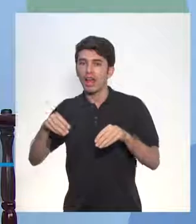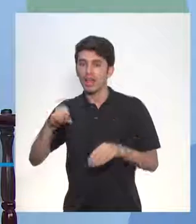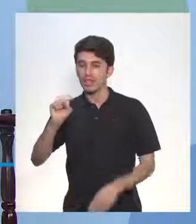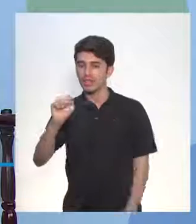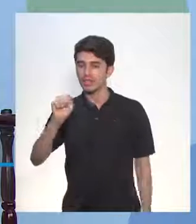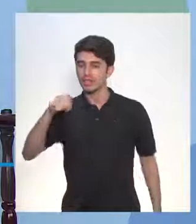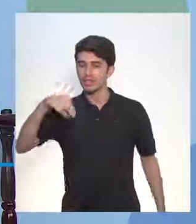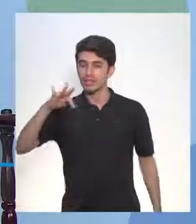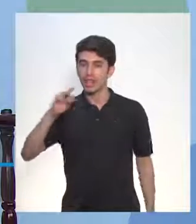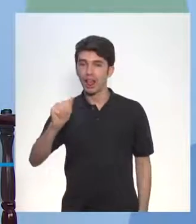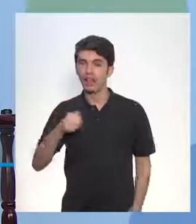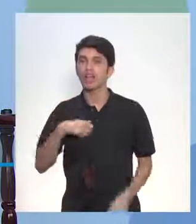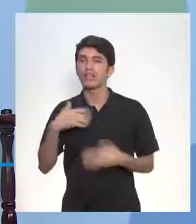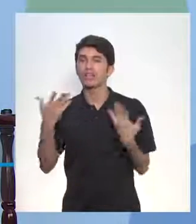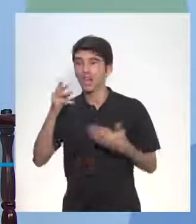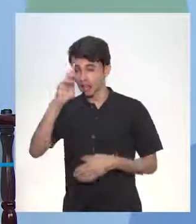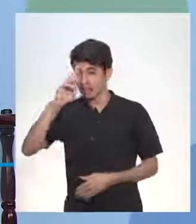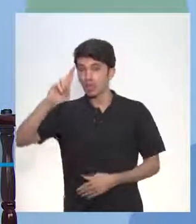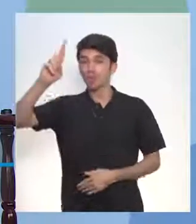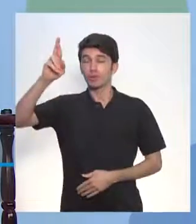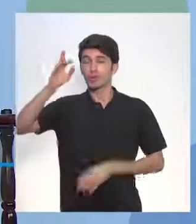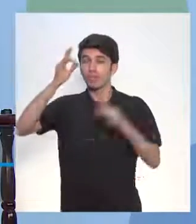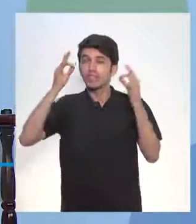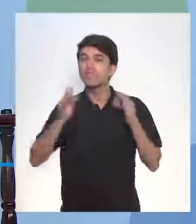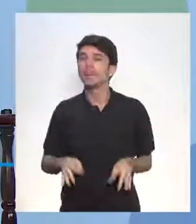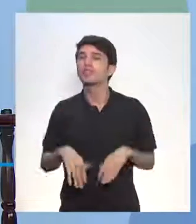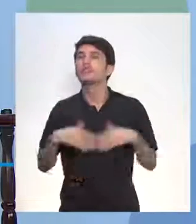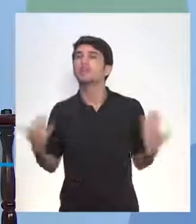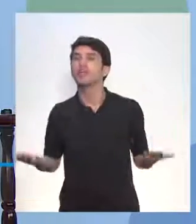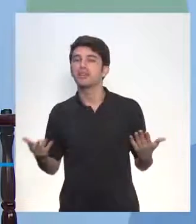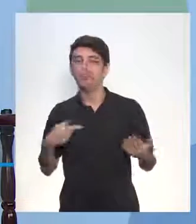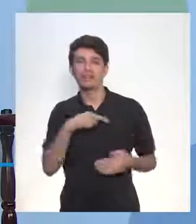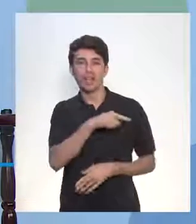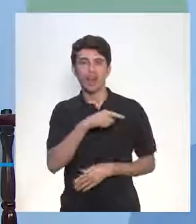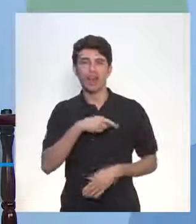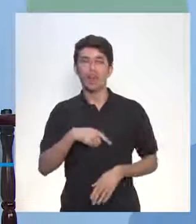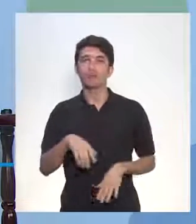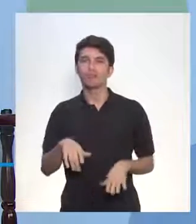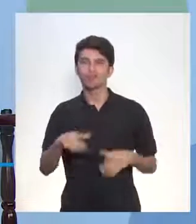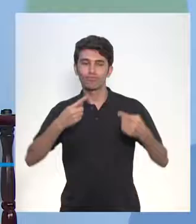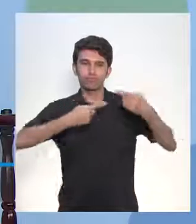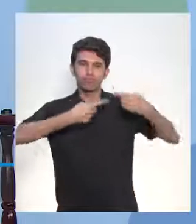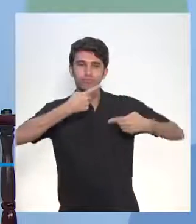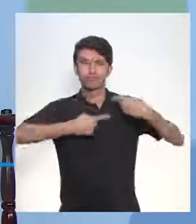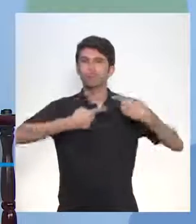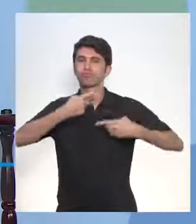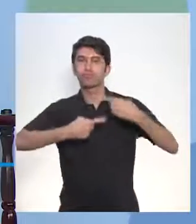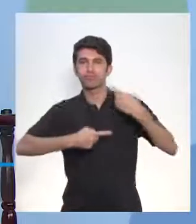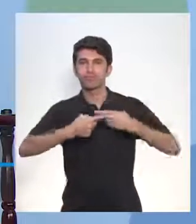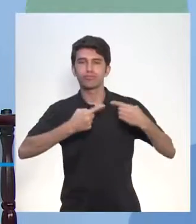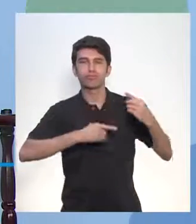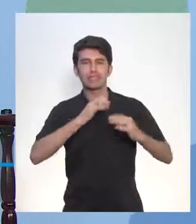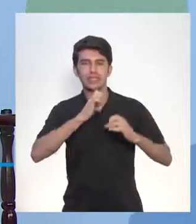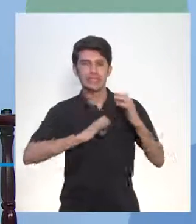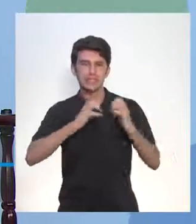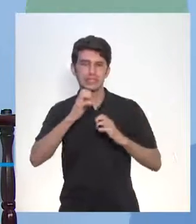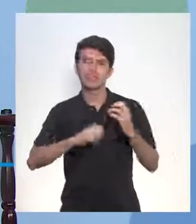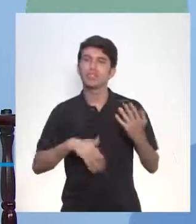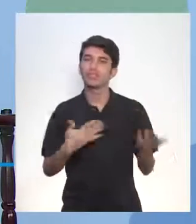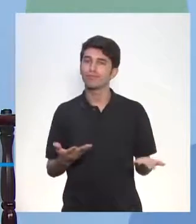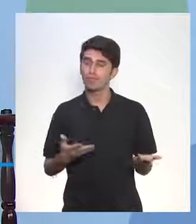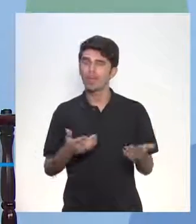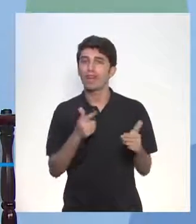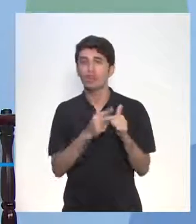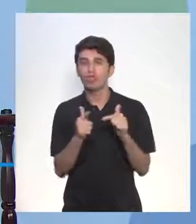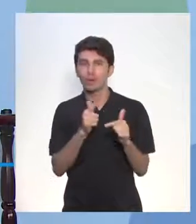Quem ia ser responsável pela Terra Santa. E entre os cruzados, a gente já tinha um conflito político desgastado, com um